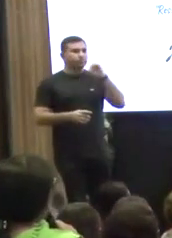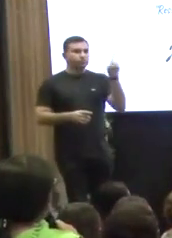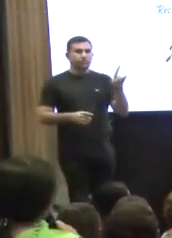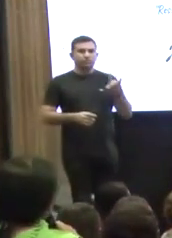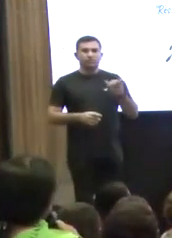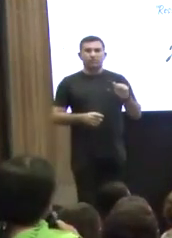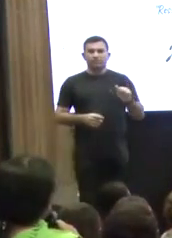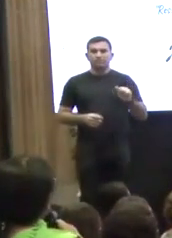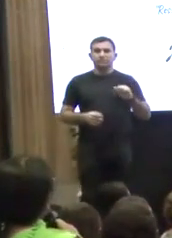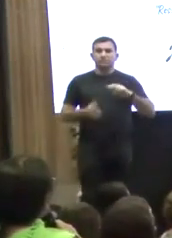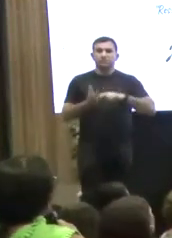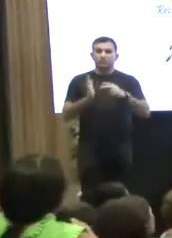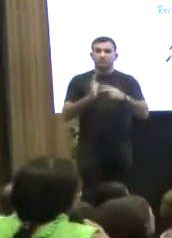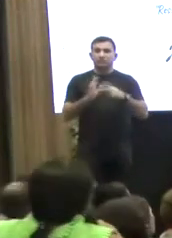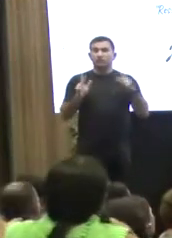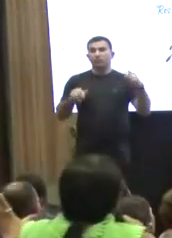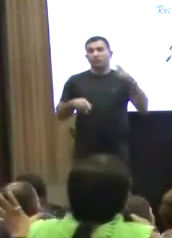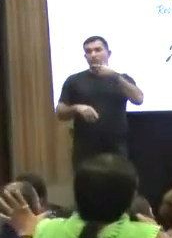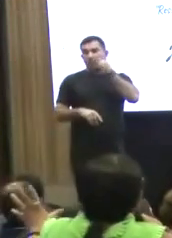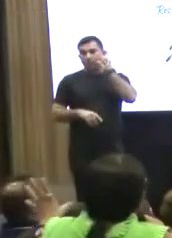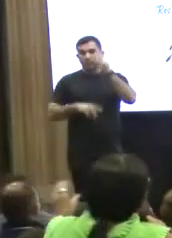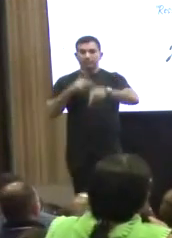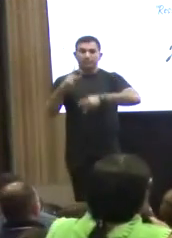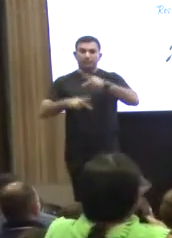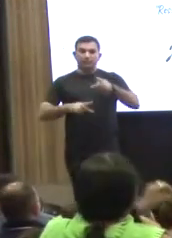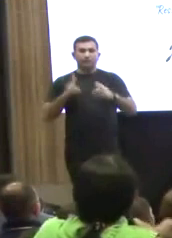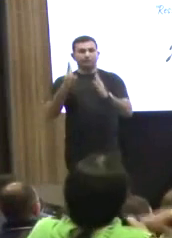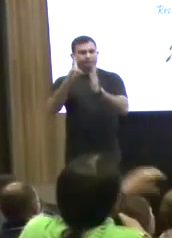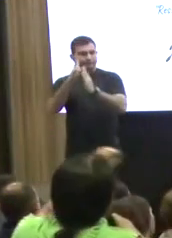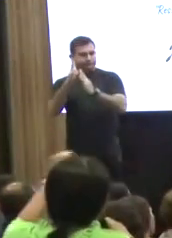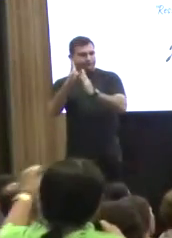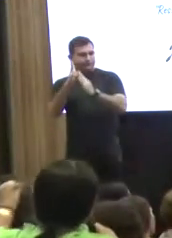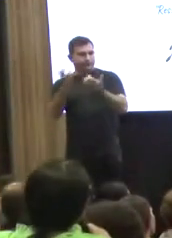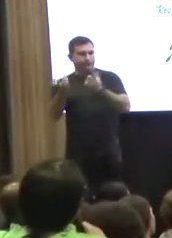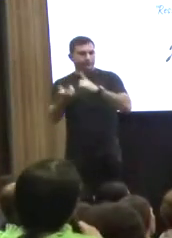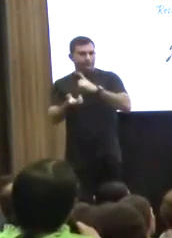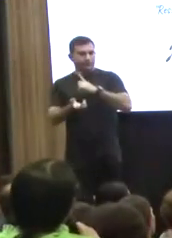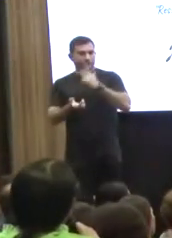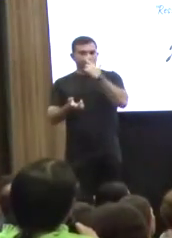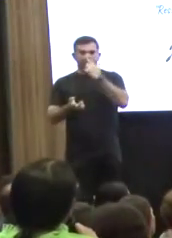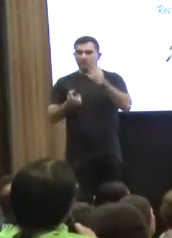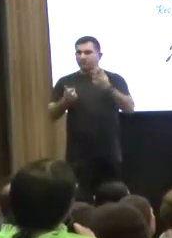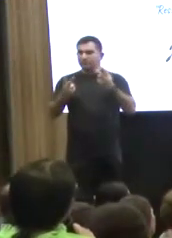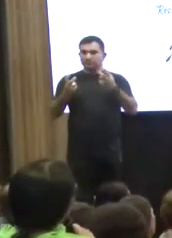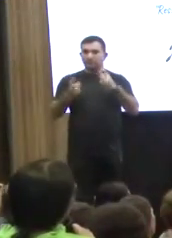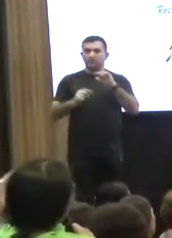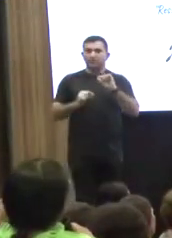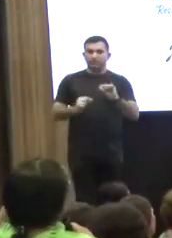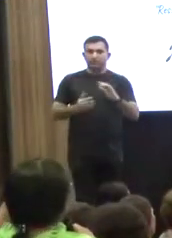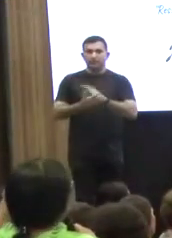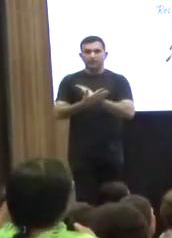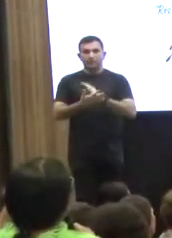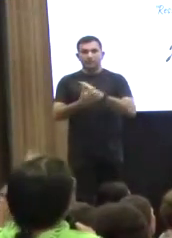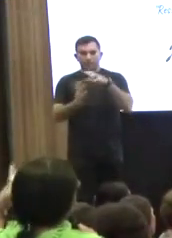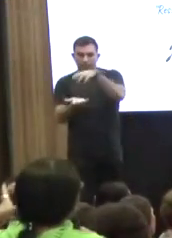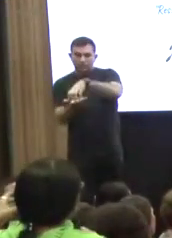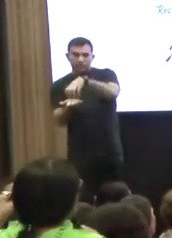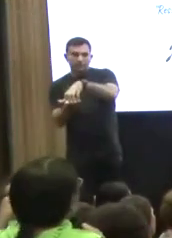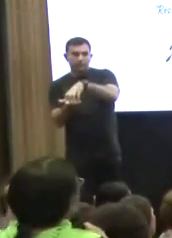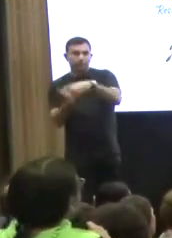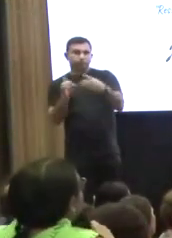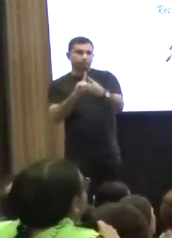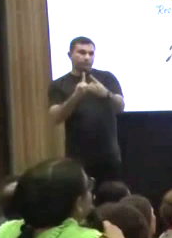povos indígenas, e só. Aí aquilo também não aparece nos livros didáticos, ou muito